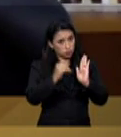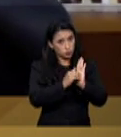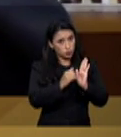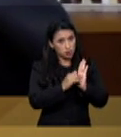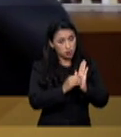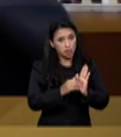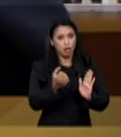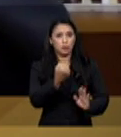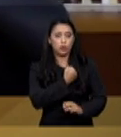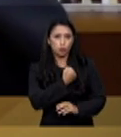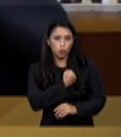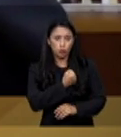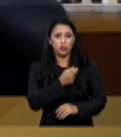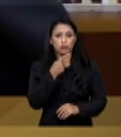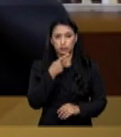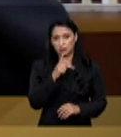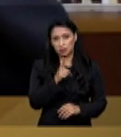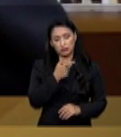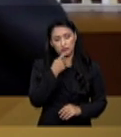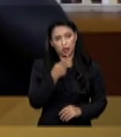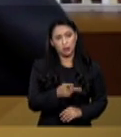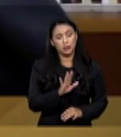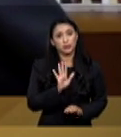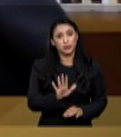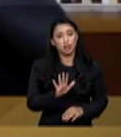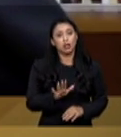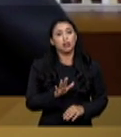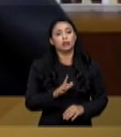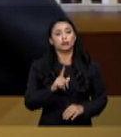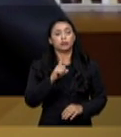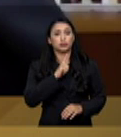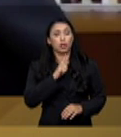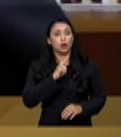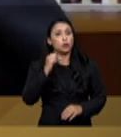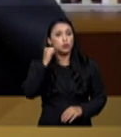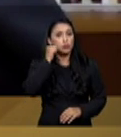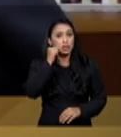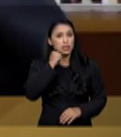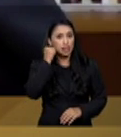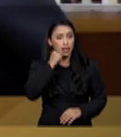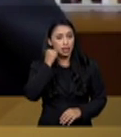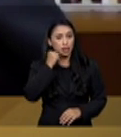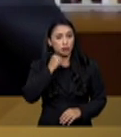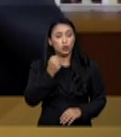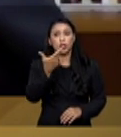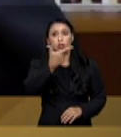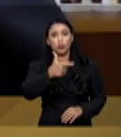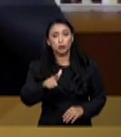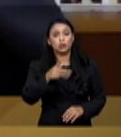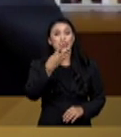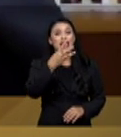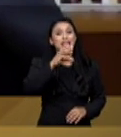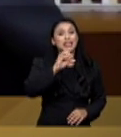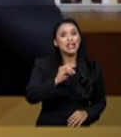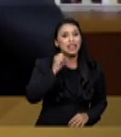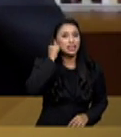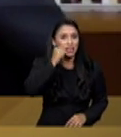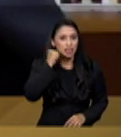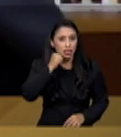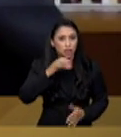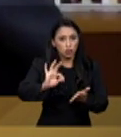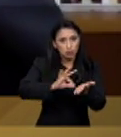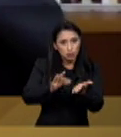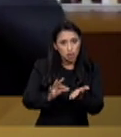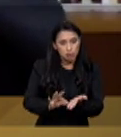sob o número tal por iniciativa do senador Randolph Rodrigues e subscrito por 30 senadores, mais de um